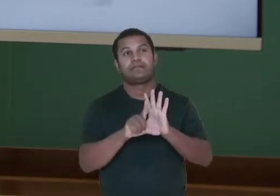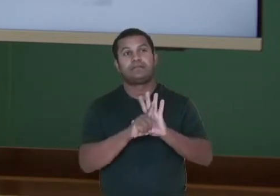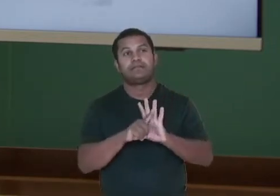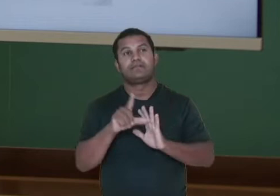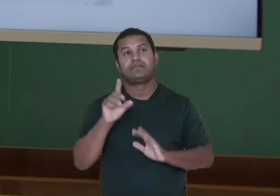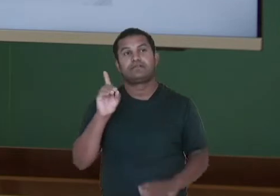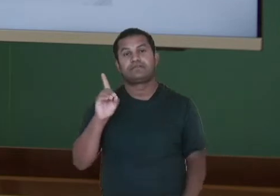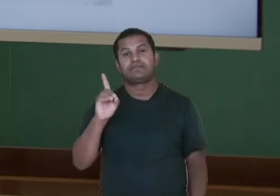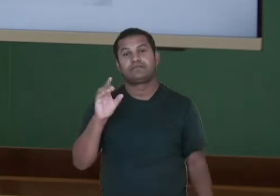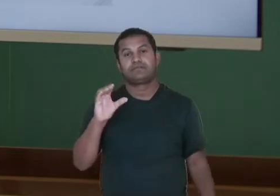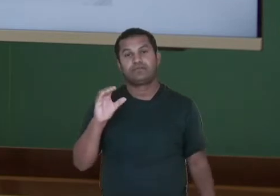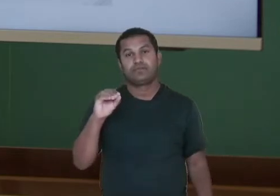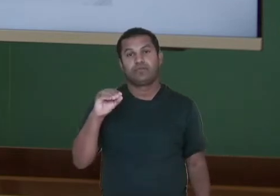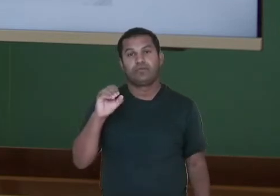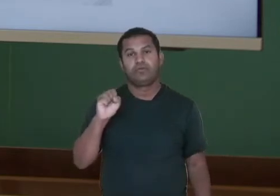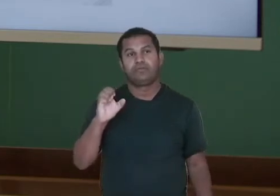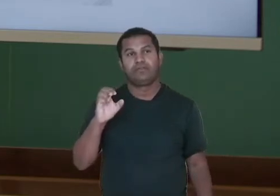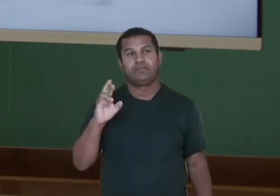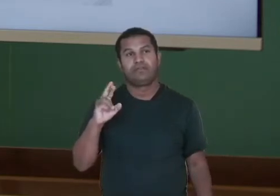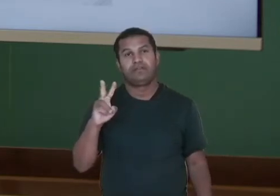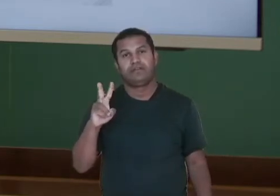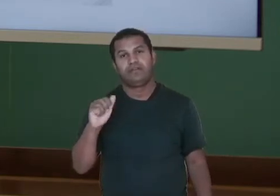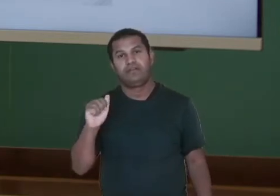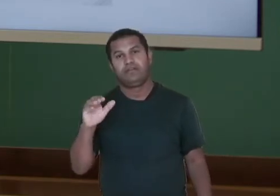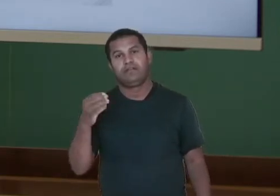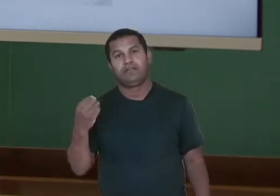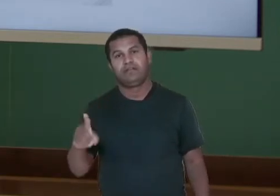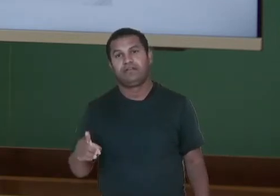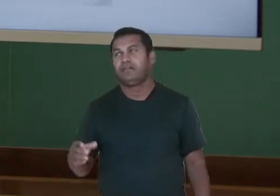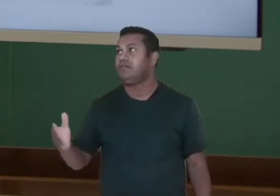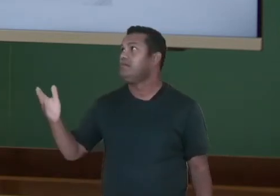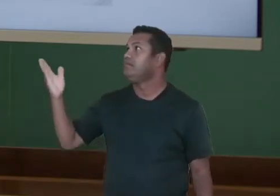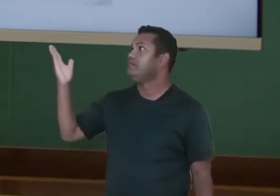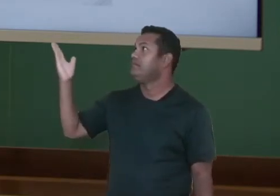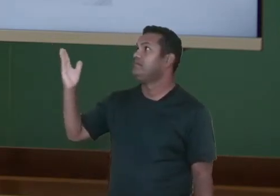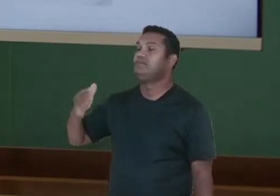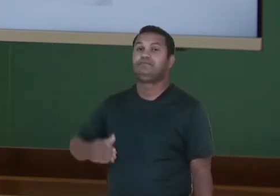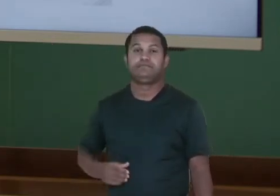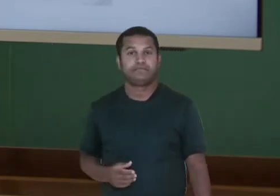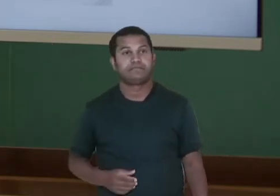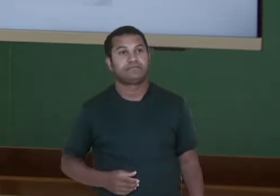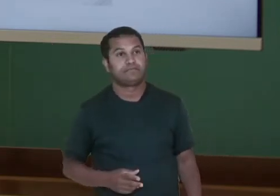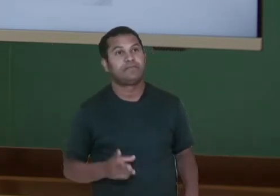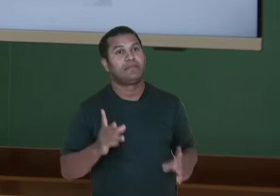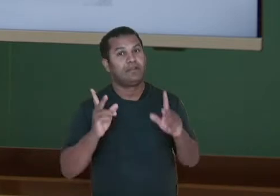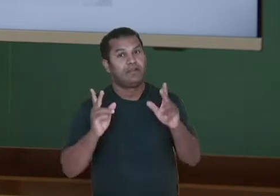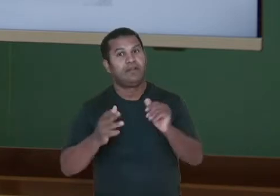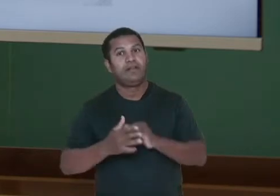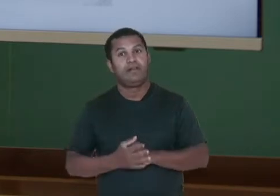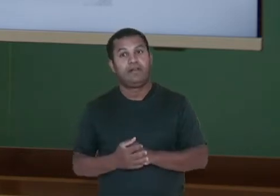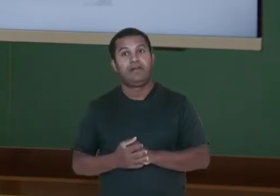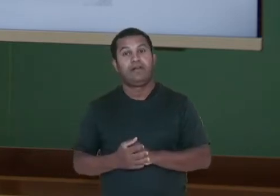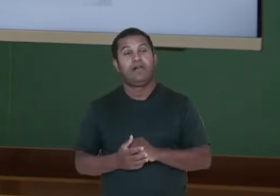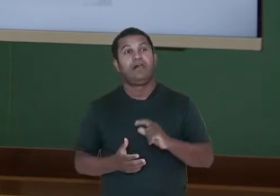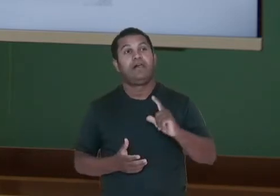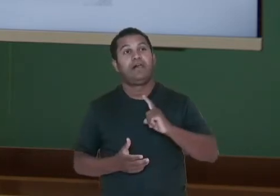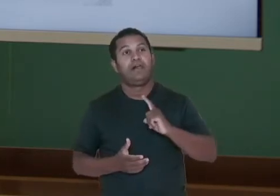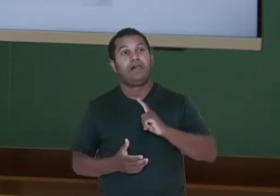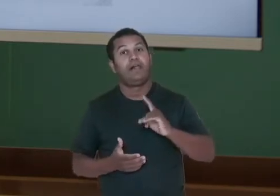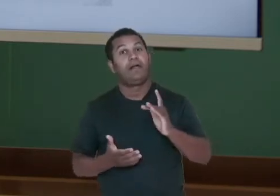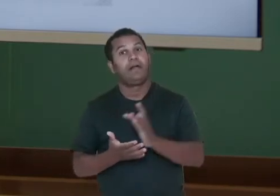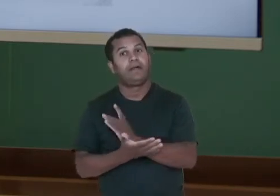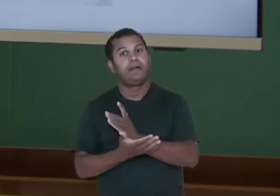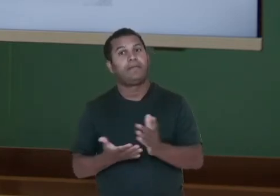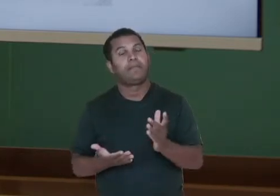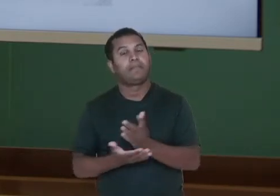conservação, certo? Então, aqui nós temos as chamadas leis de conservação. Algumas propriedades da natureza, né, algumas grandezas